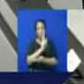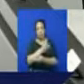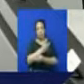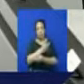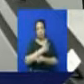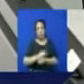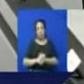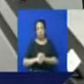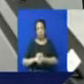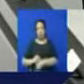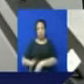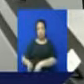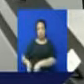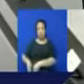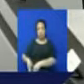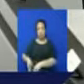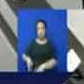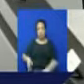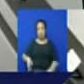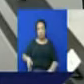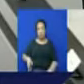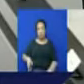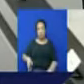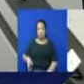Amém? Vamos cantar todos juntos.